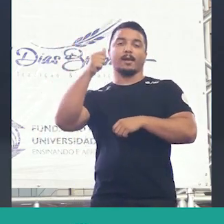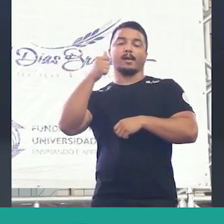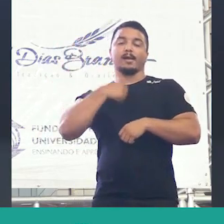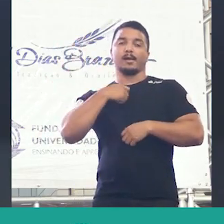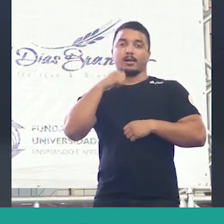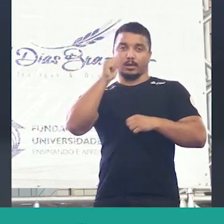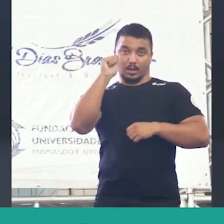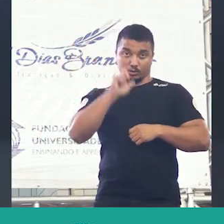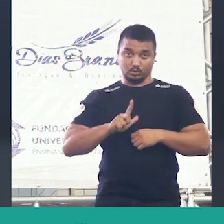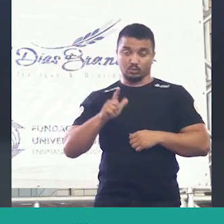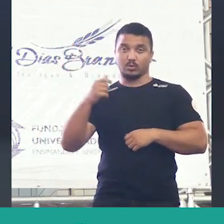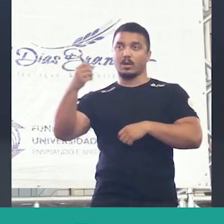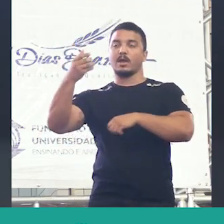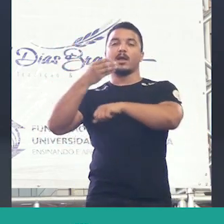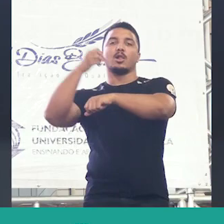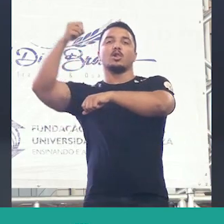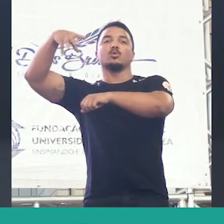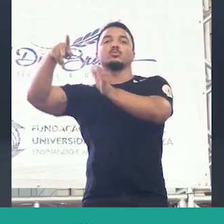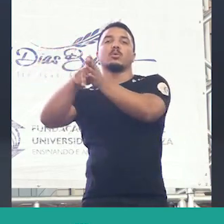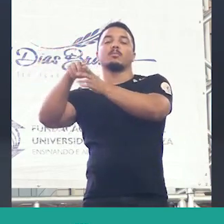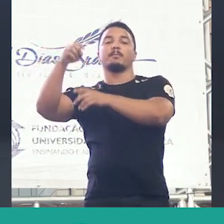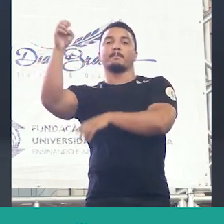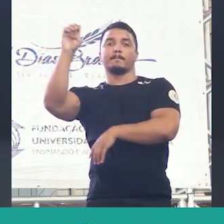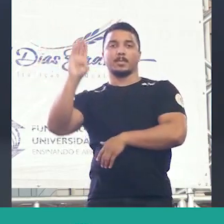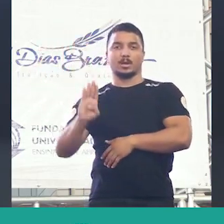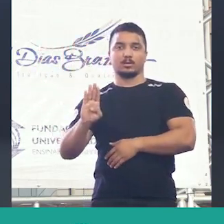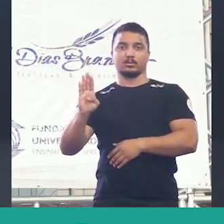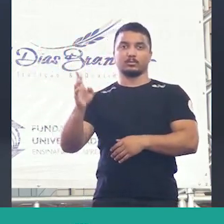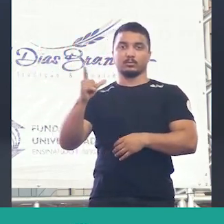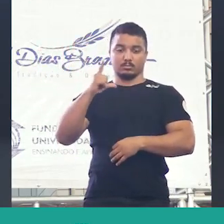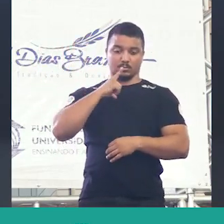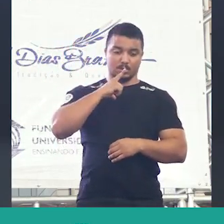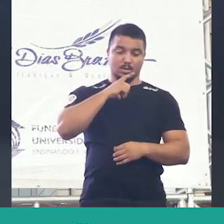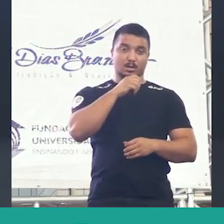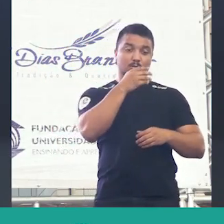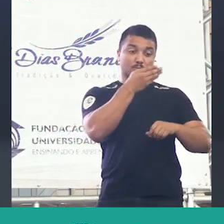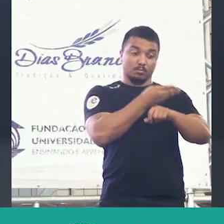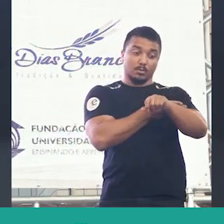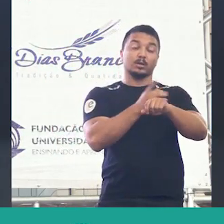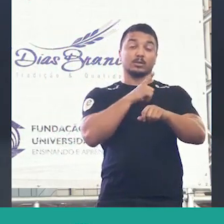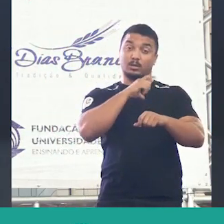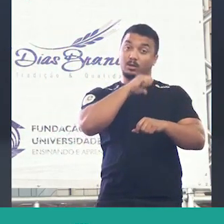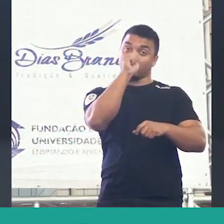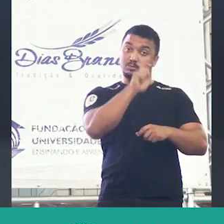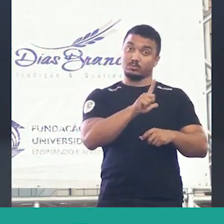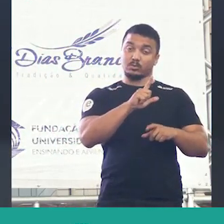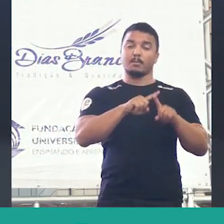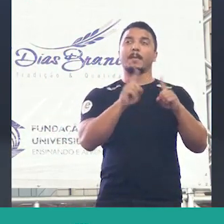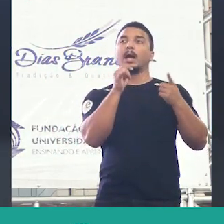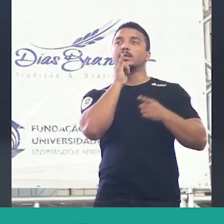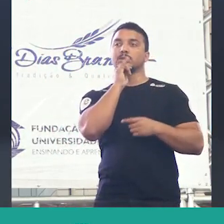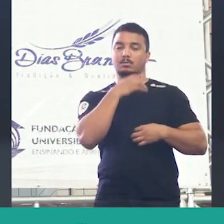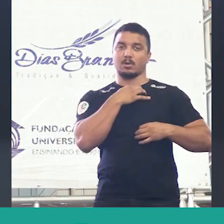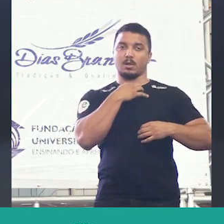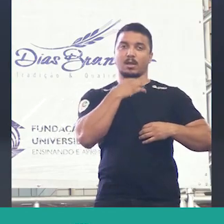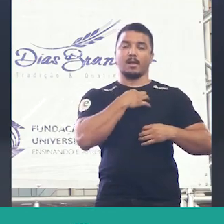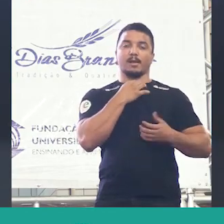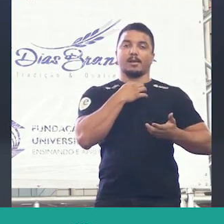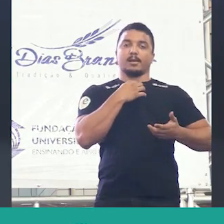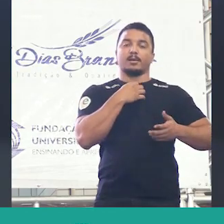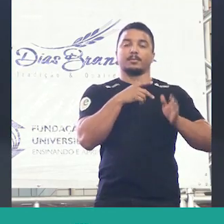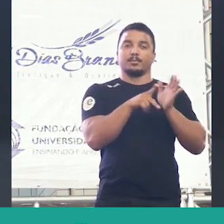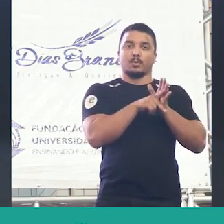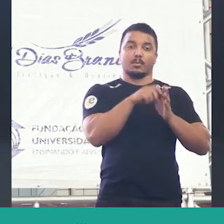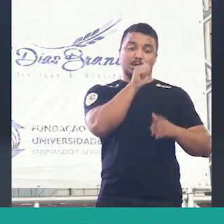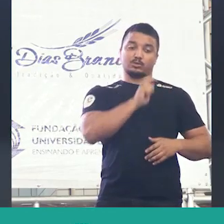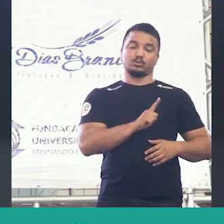luz branca, eu vou vê-la de que cor? Azul. Dentro do branco tem o azul. Mas se minha blusa é azul e eu